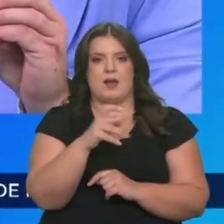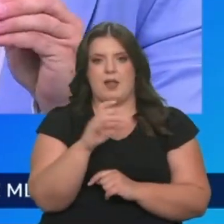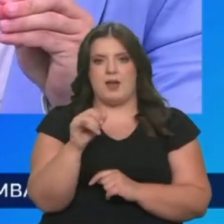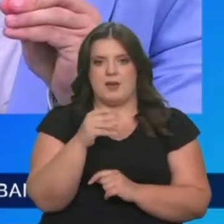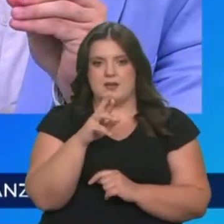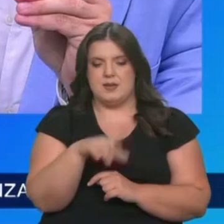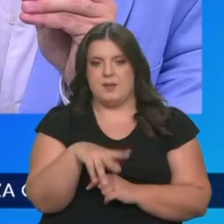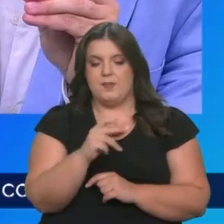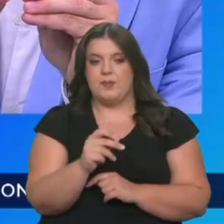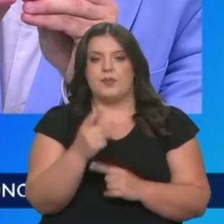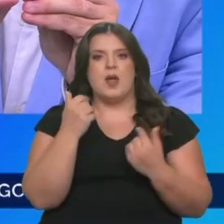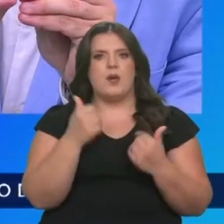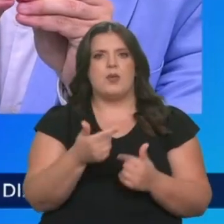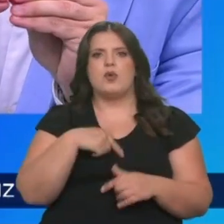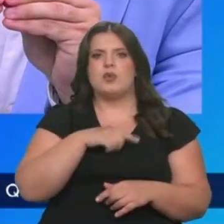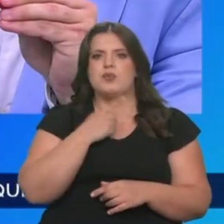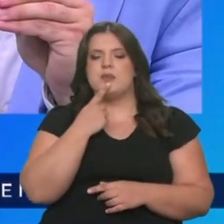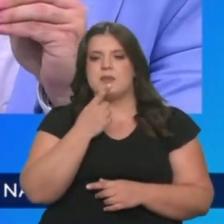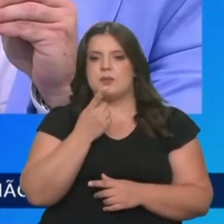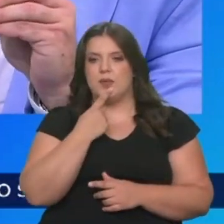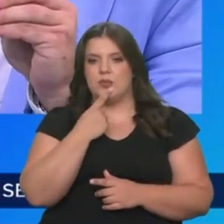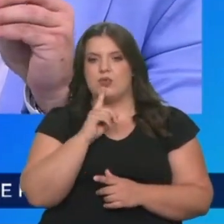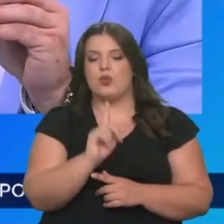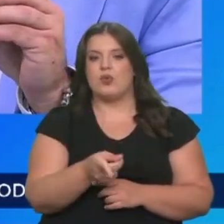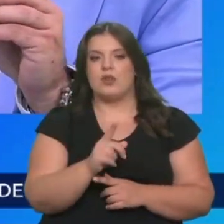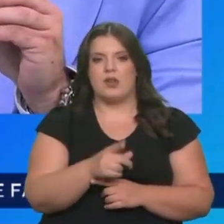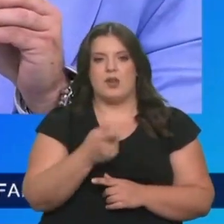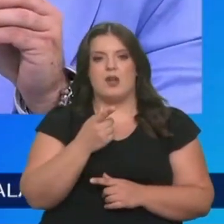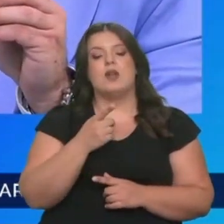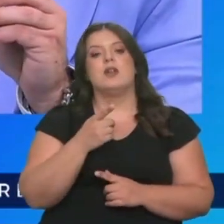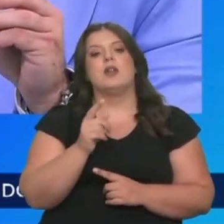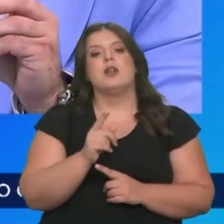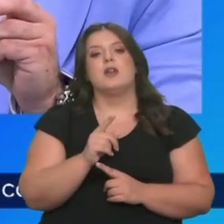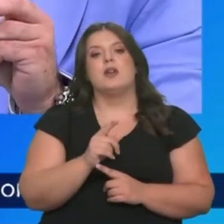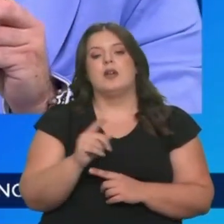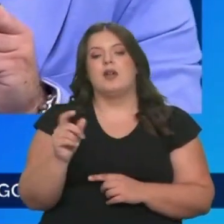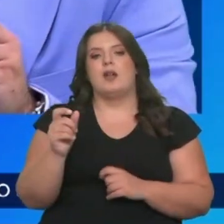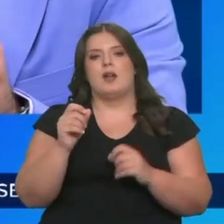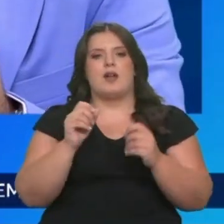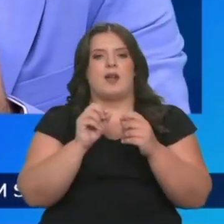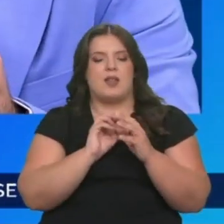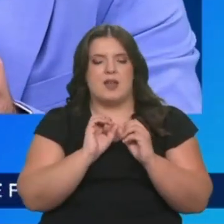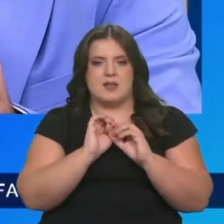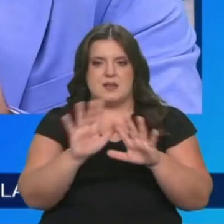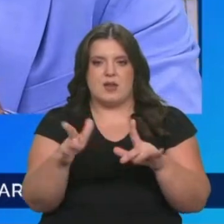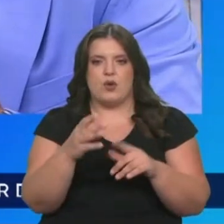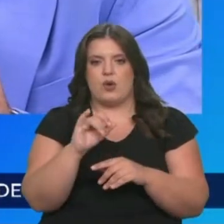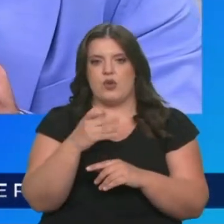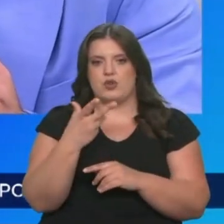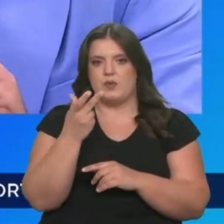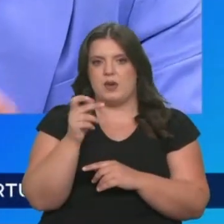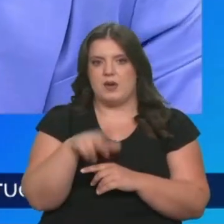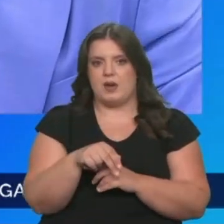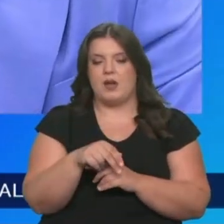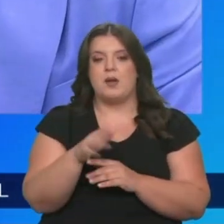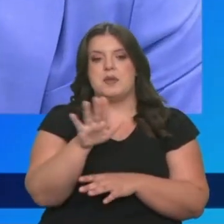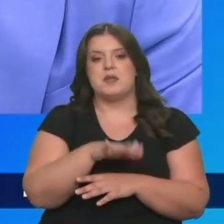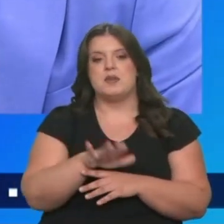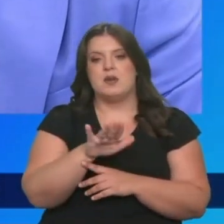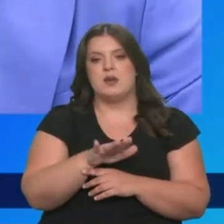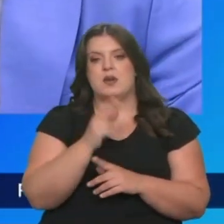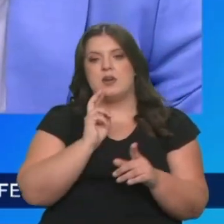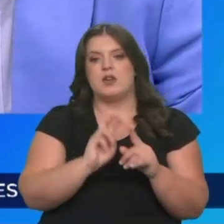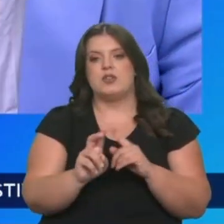E, portanto, convém nós percebermos o que é aquilo que chama a radiação cósmica de fundo, mas na energia